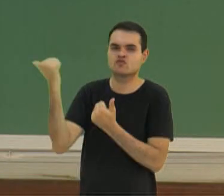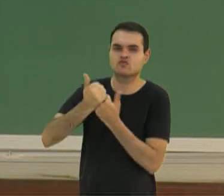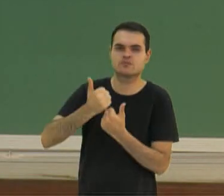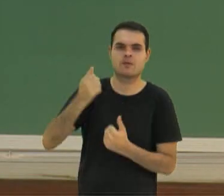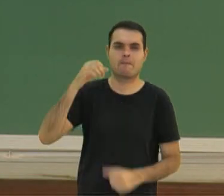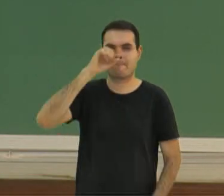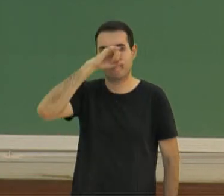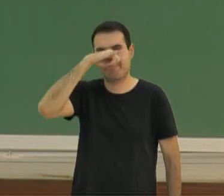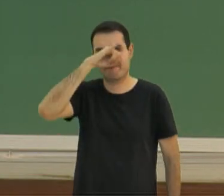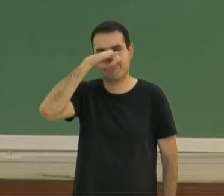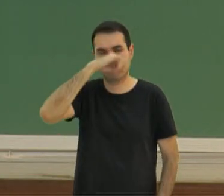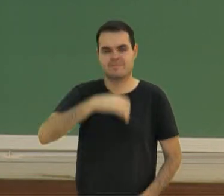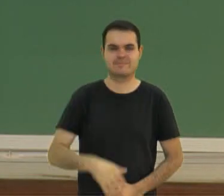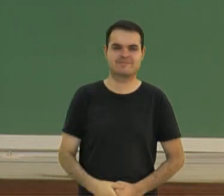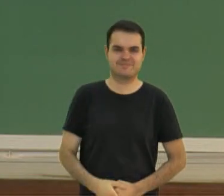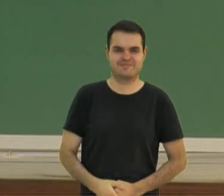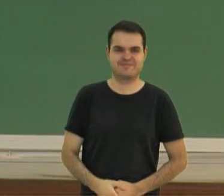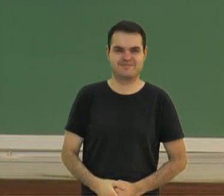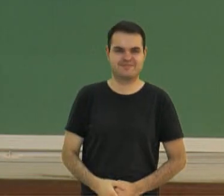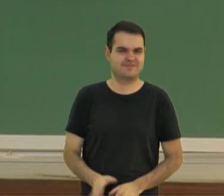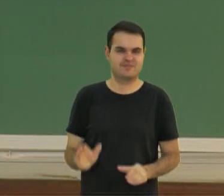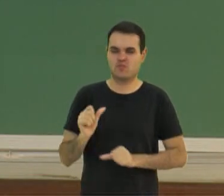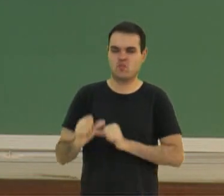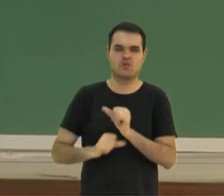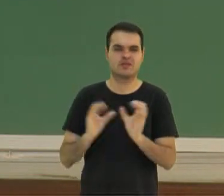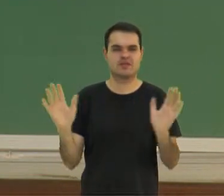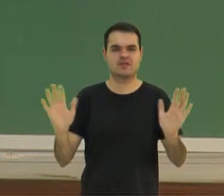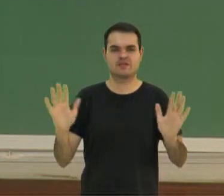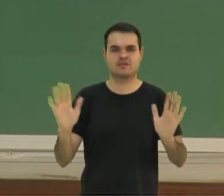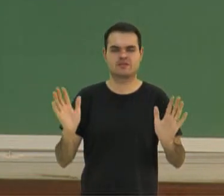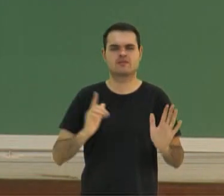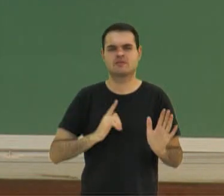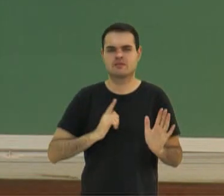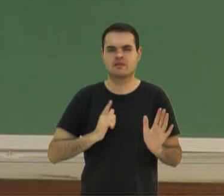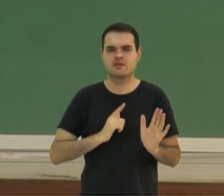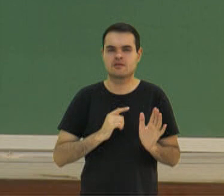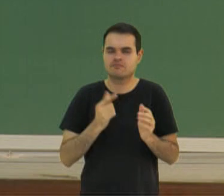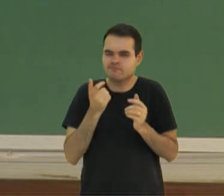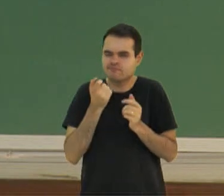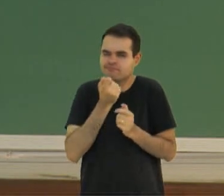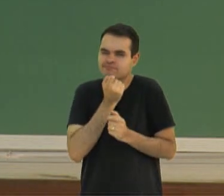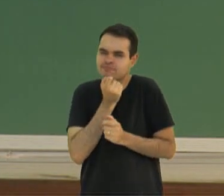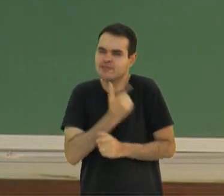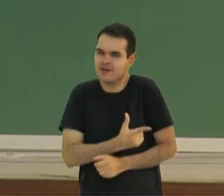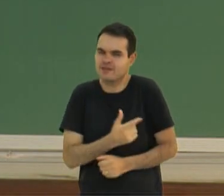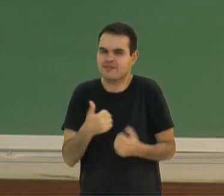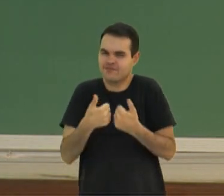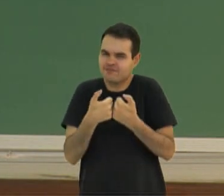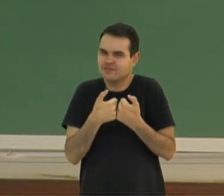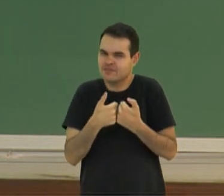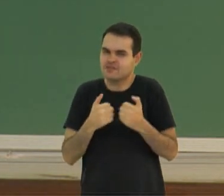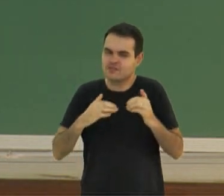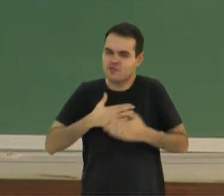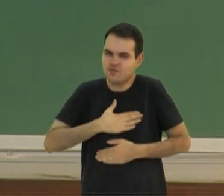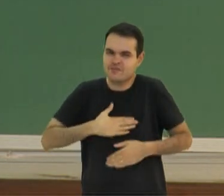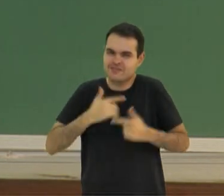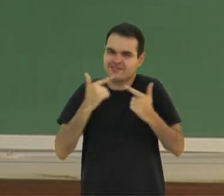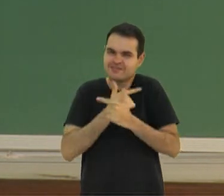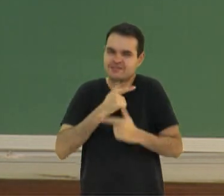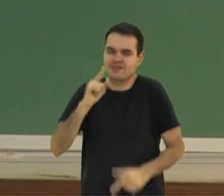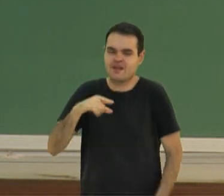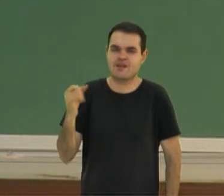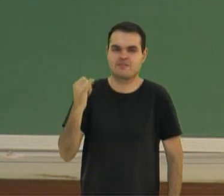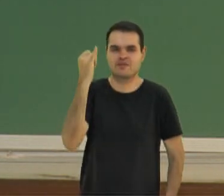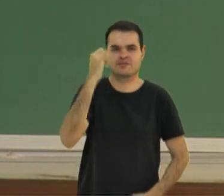coisa. Certo? Não vai mudar nada, o exemplo é igual. Nós temos um pouquinho de graça em física, nós gostamos também, nós damos risada, é